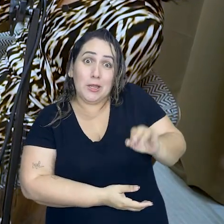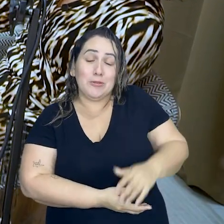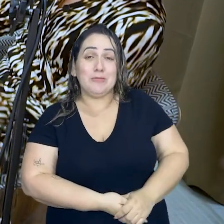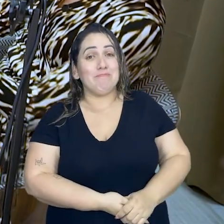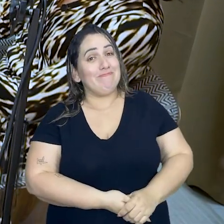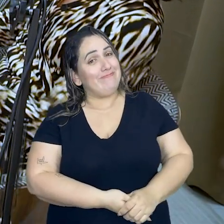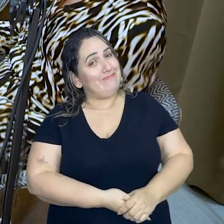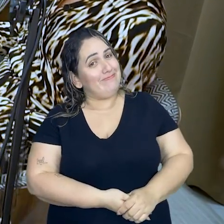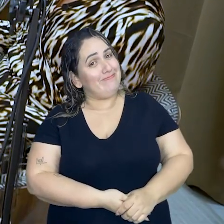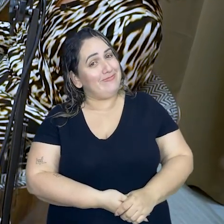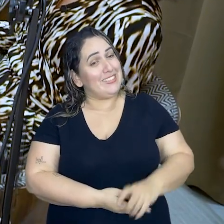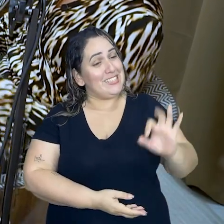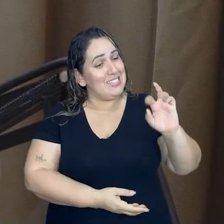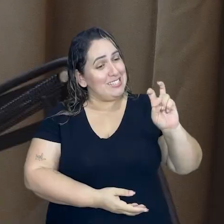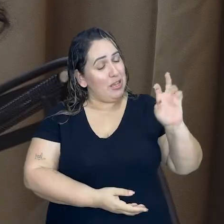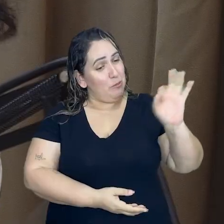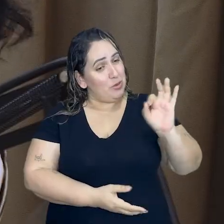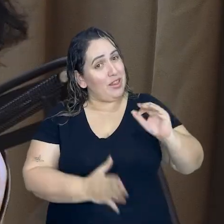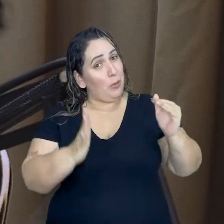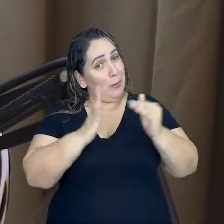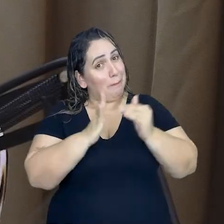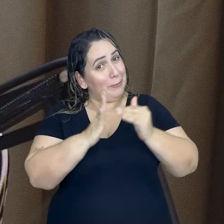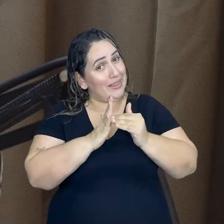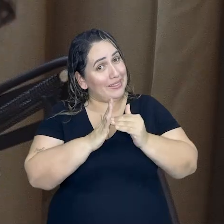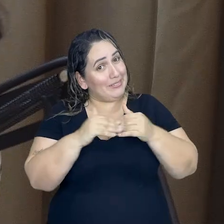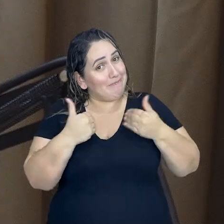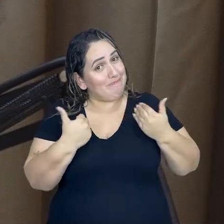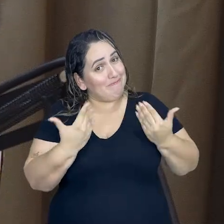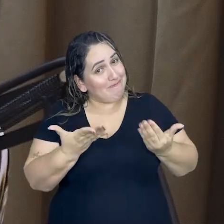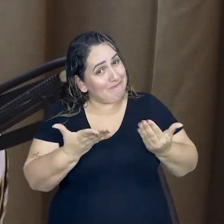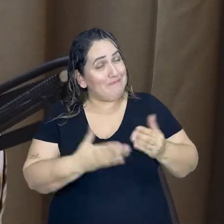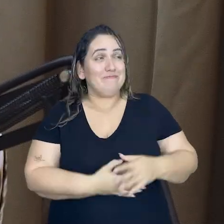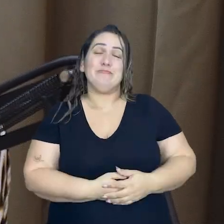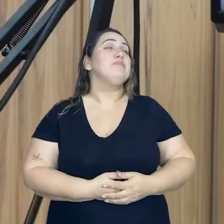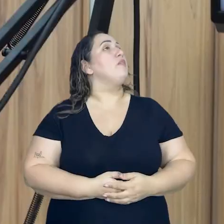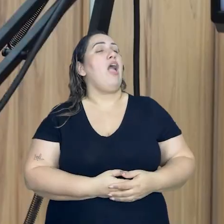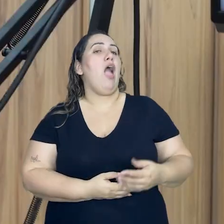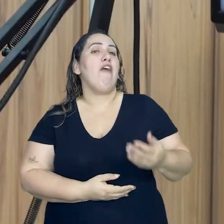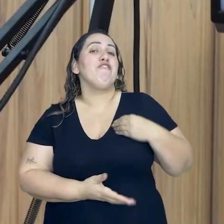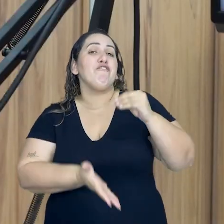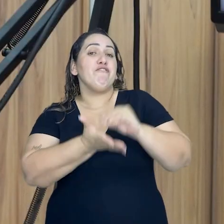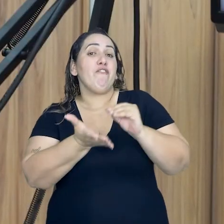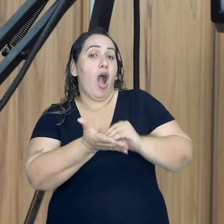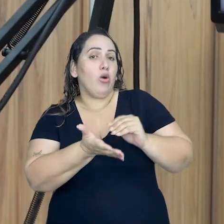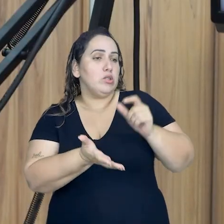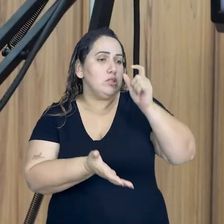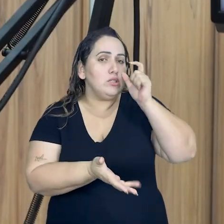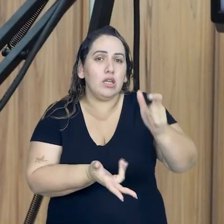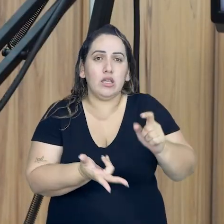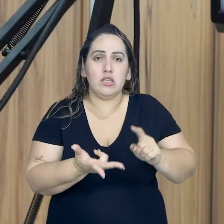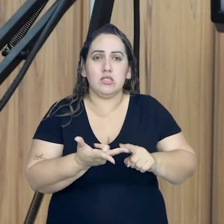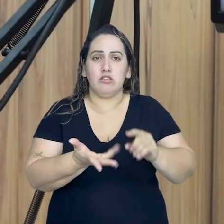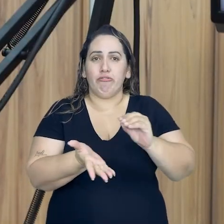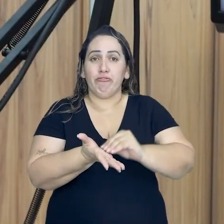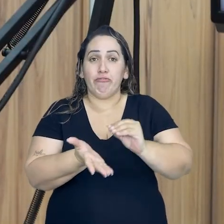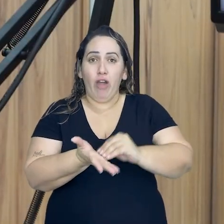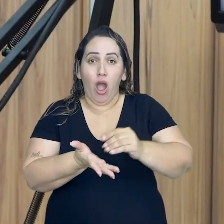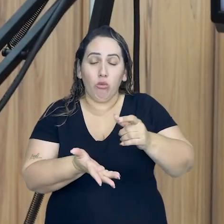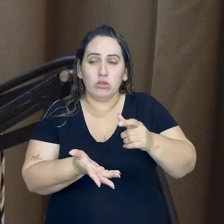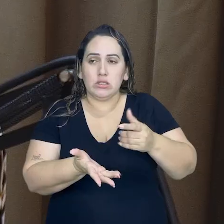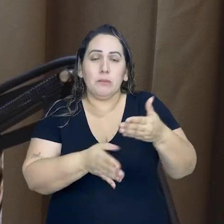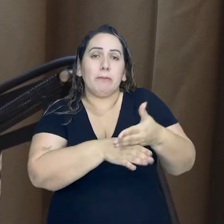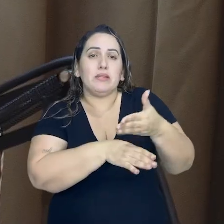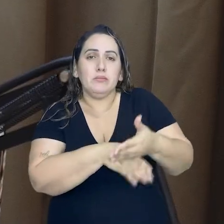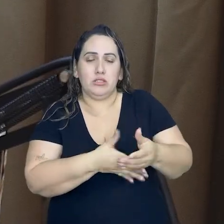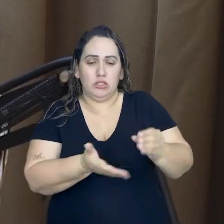programas. Por falta de definição, por falta de interesse, não sei. Eu não sei. Agora, e de quem seria esse papel de definir? De